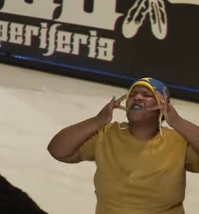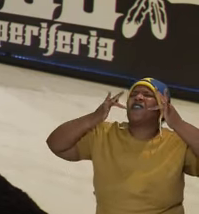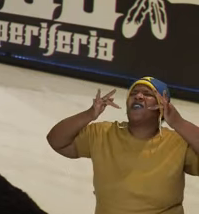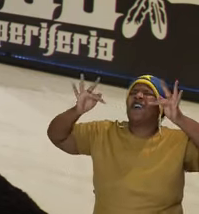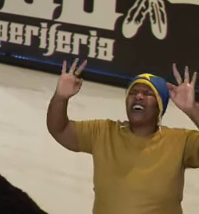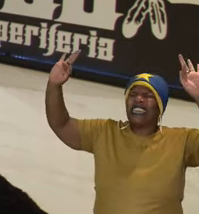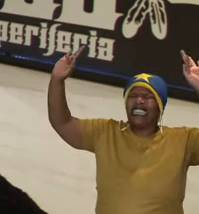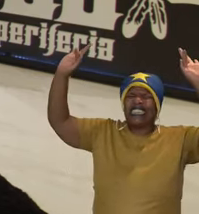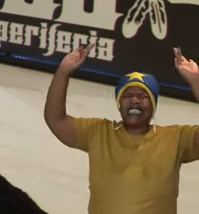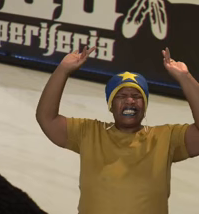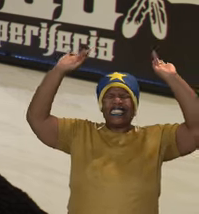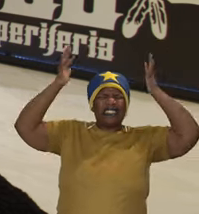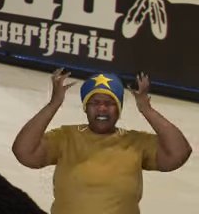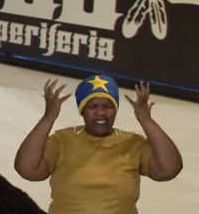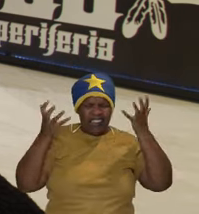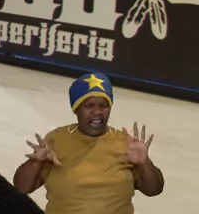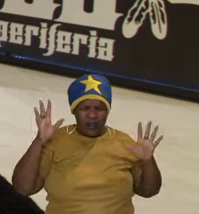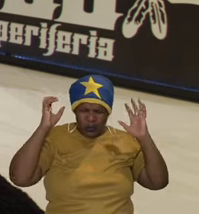foda-se a insônia.